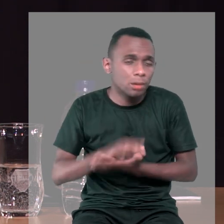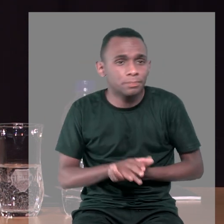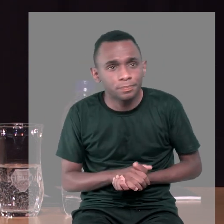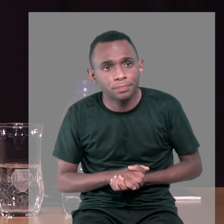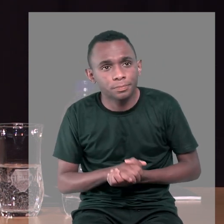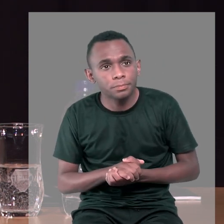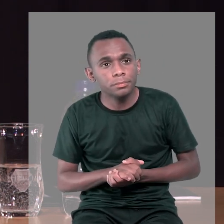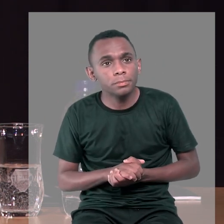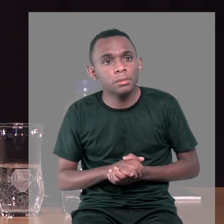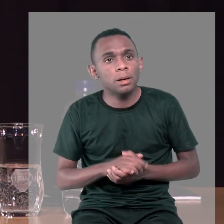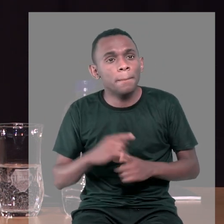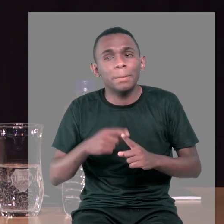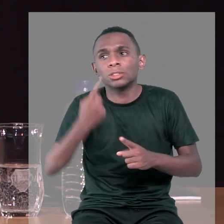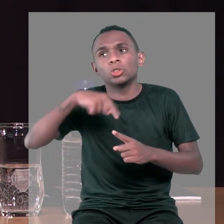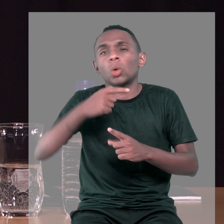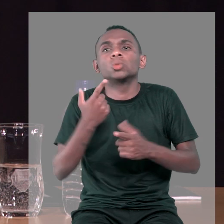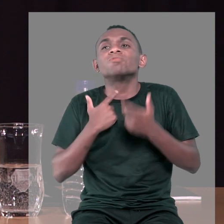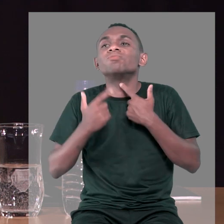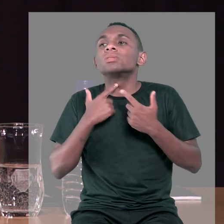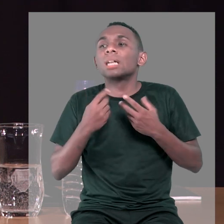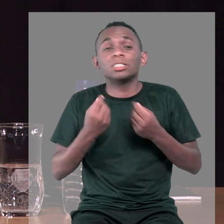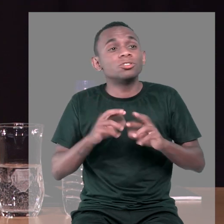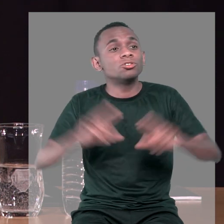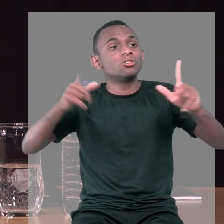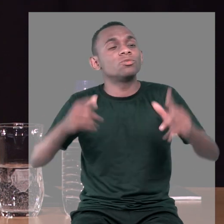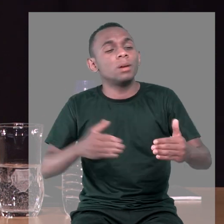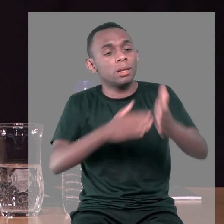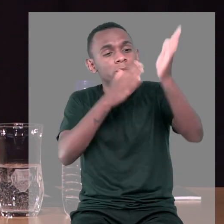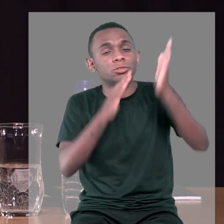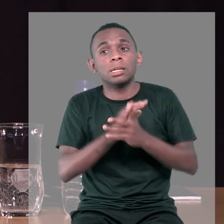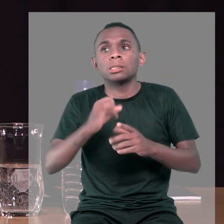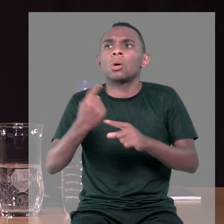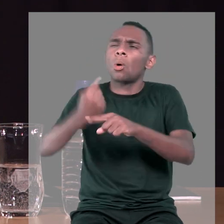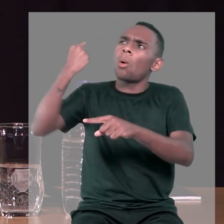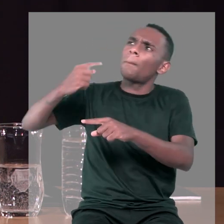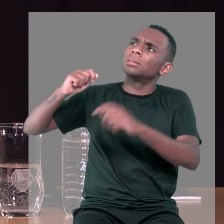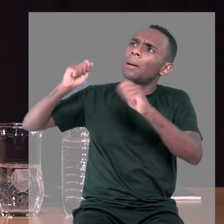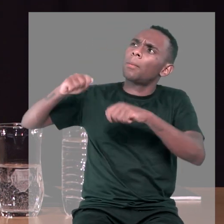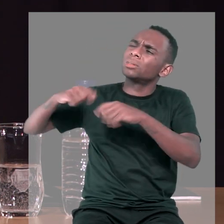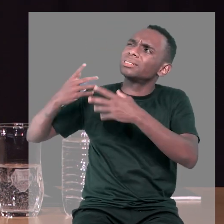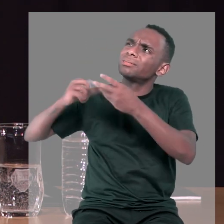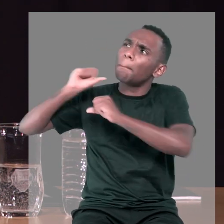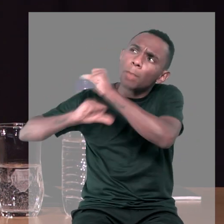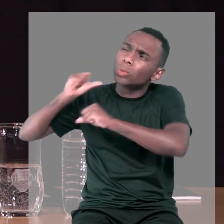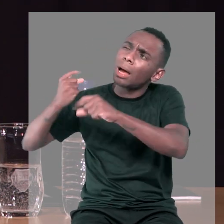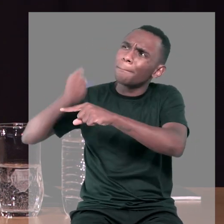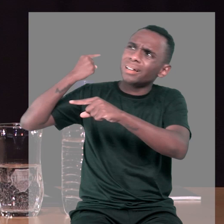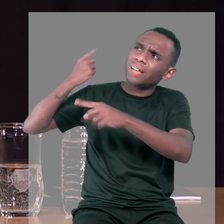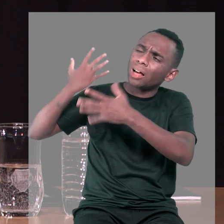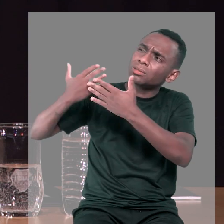as nossas existências, é porque ele é mais forte do que as nossas vontades, sob esse aspecto. O passado, então,